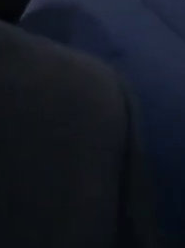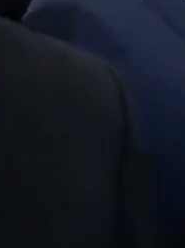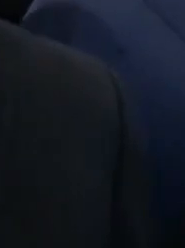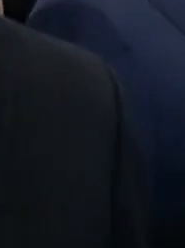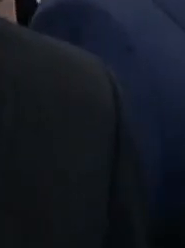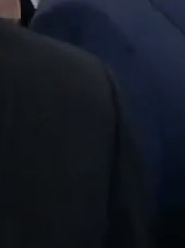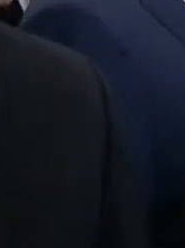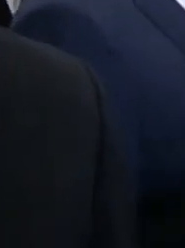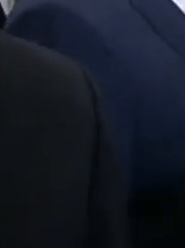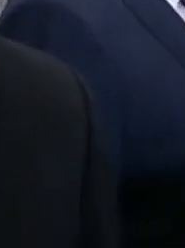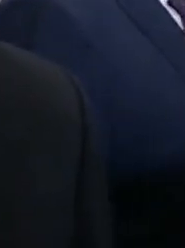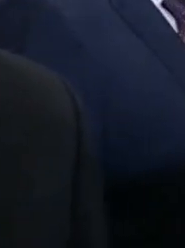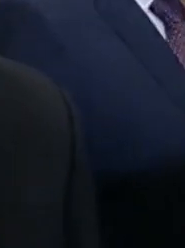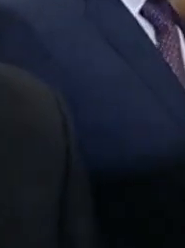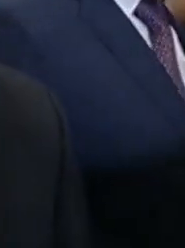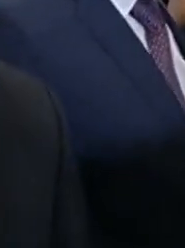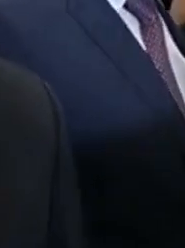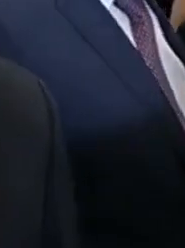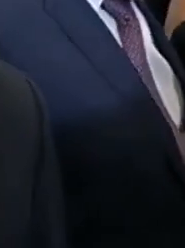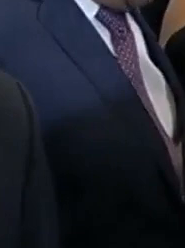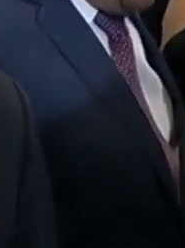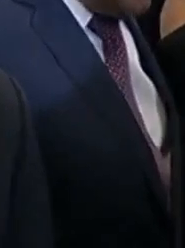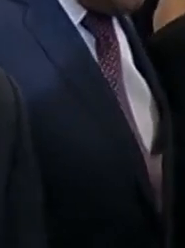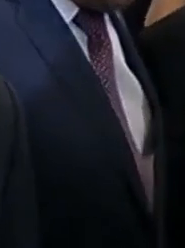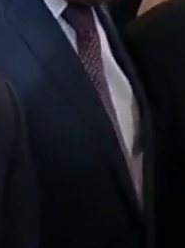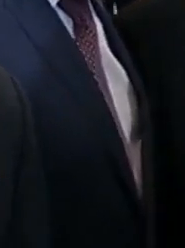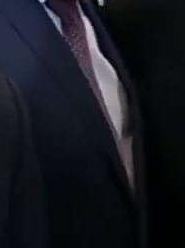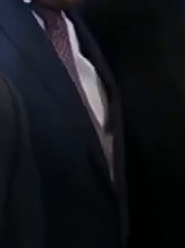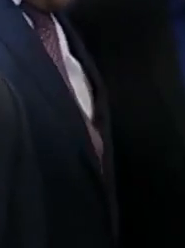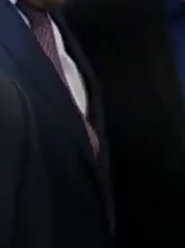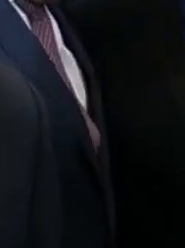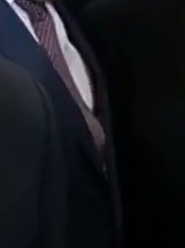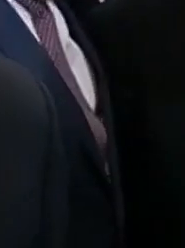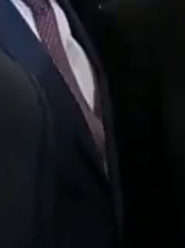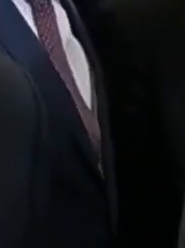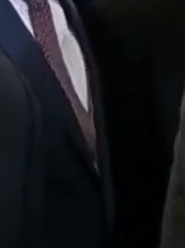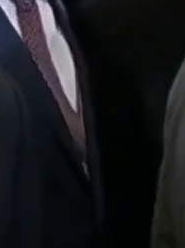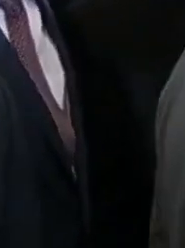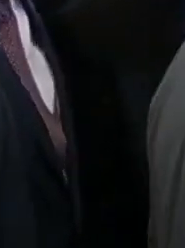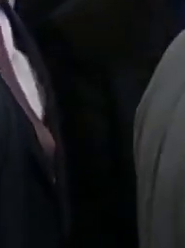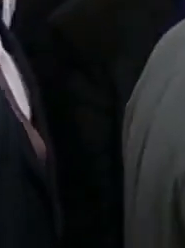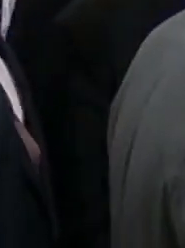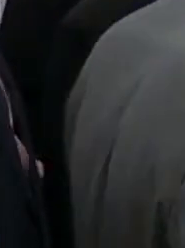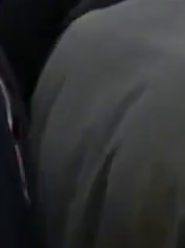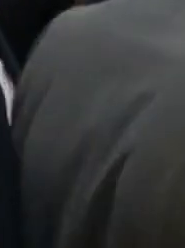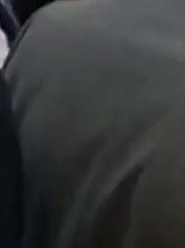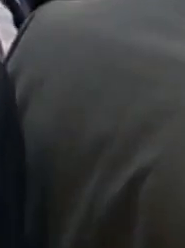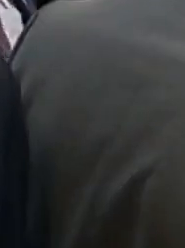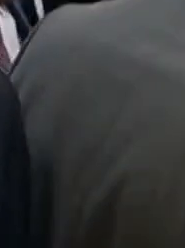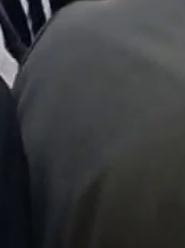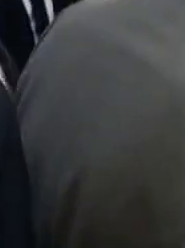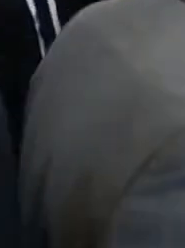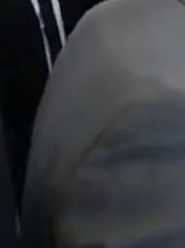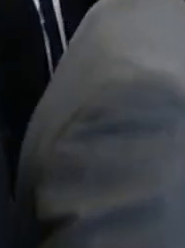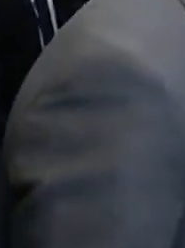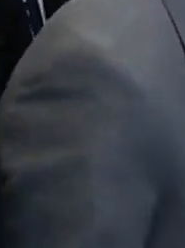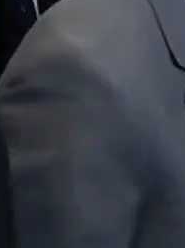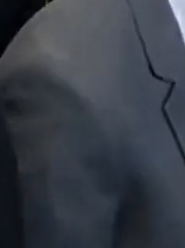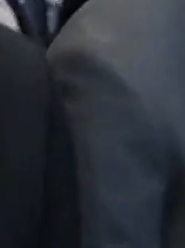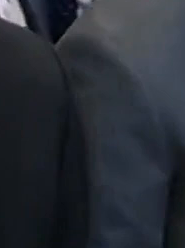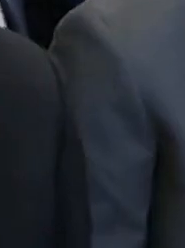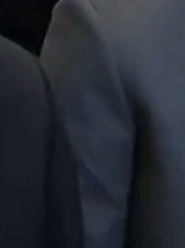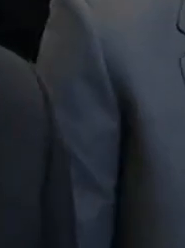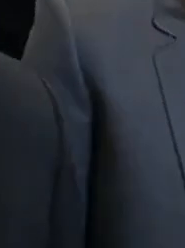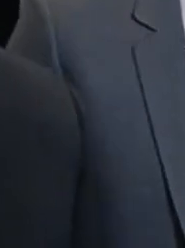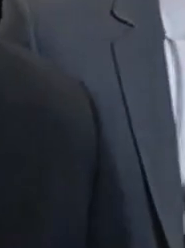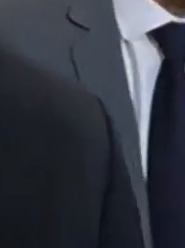veio, compareceu aqui a esse momento de posse aqui na Assembleia Legislativa. Daqui a pouco ele deve seguir, então, para o plenário, acompanhado aí dos